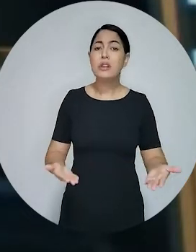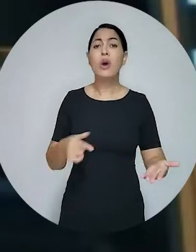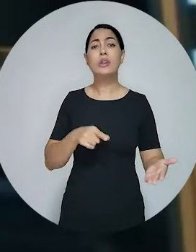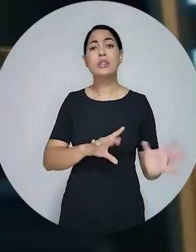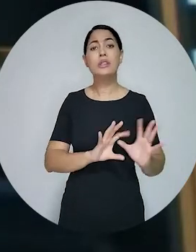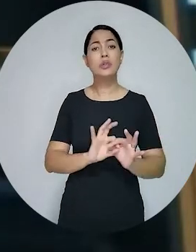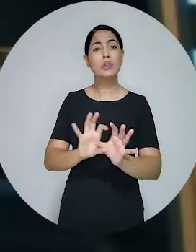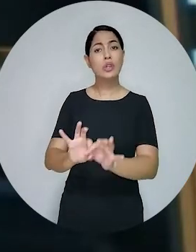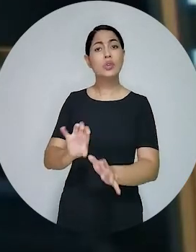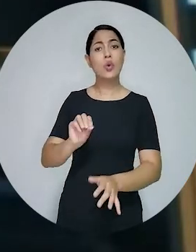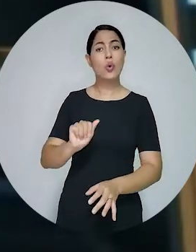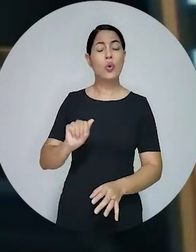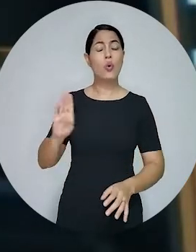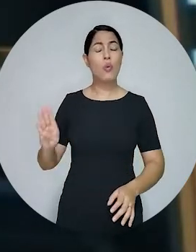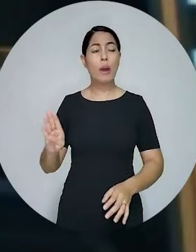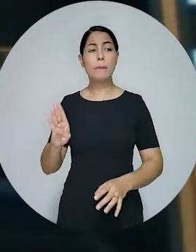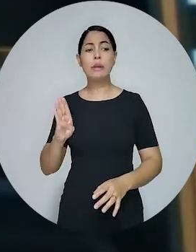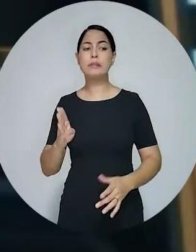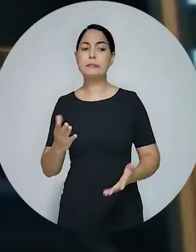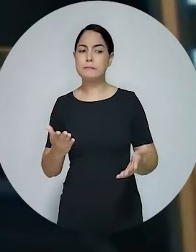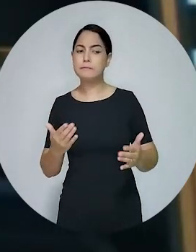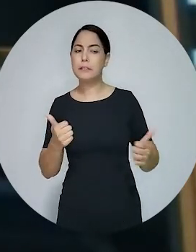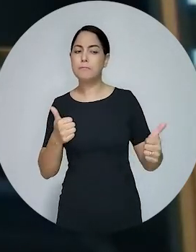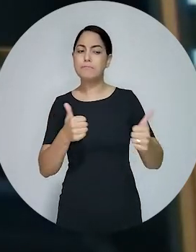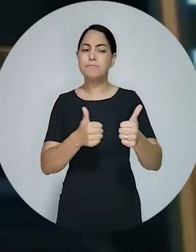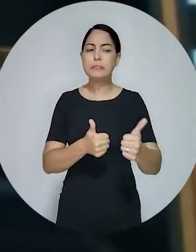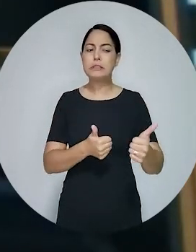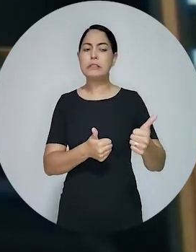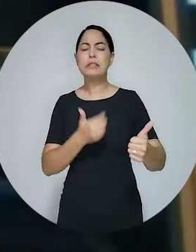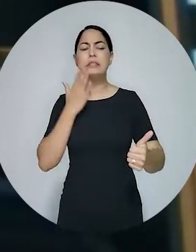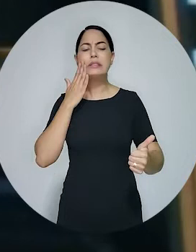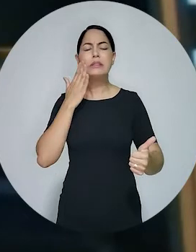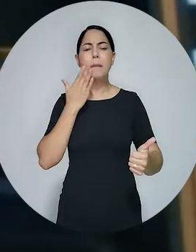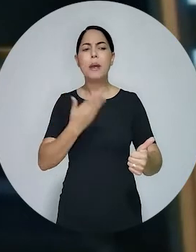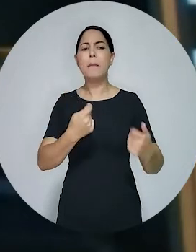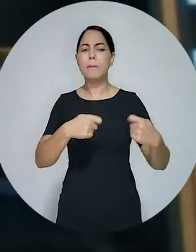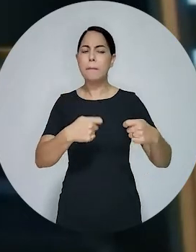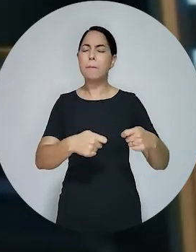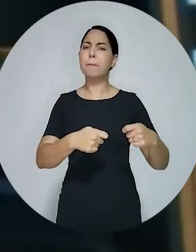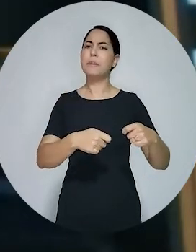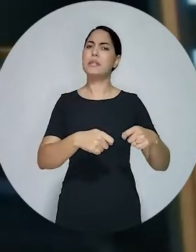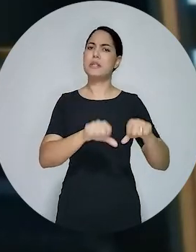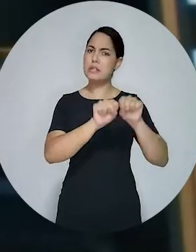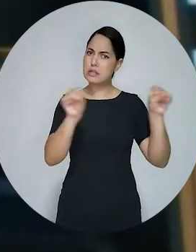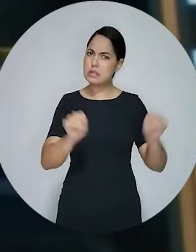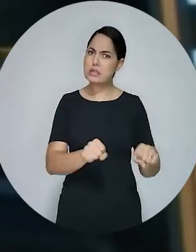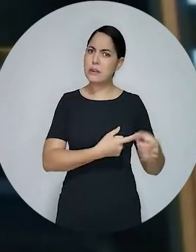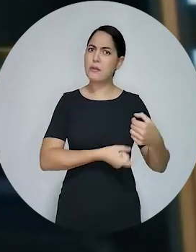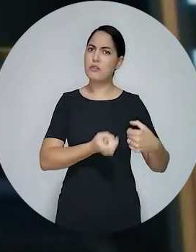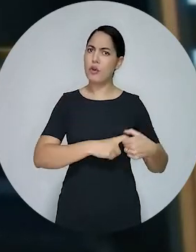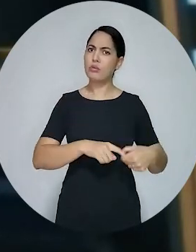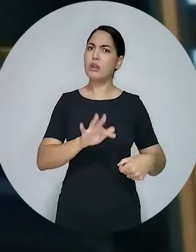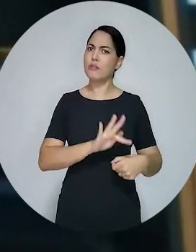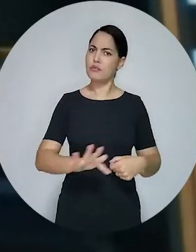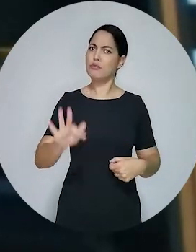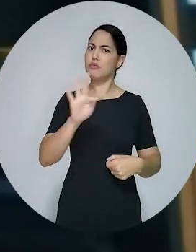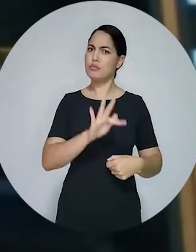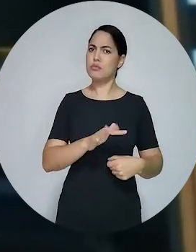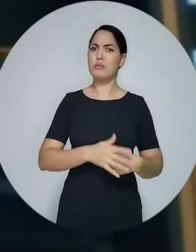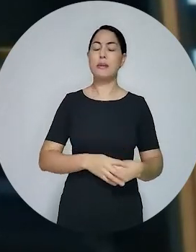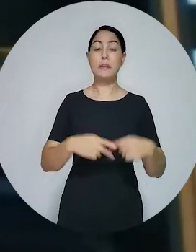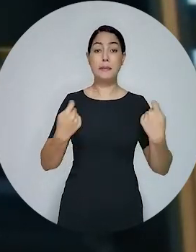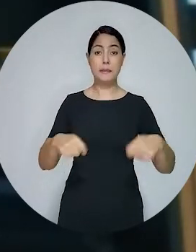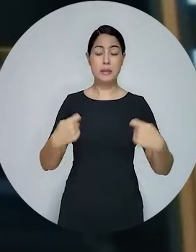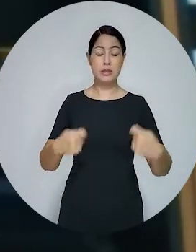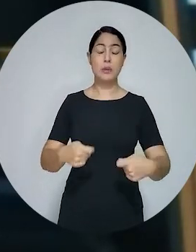normalização desses sistemas e a OAB vem acompanhando de perto aí a necessária normalização para que nós possamos ter